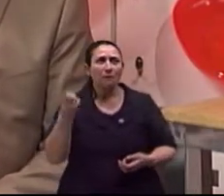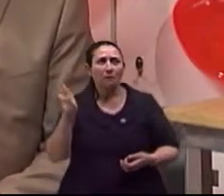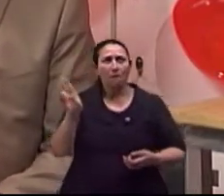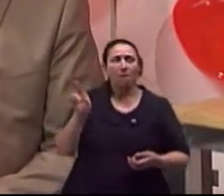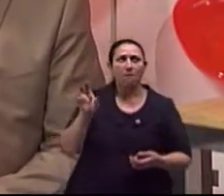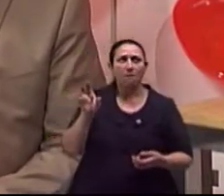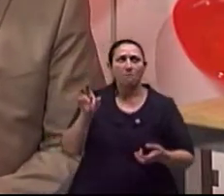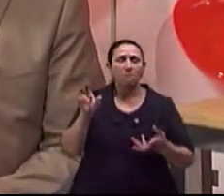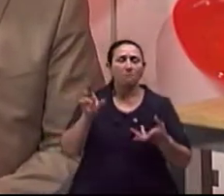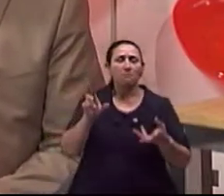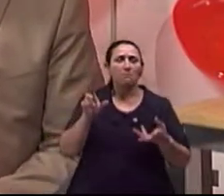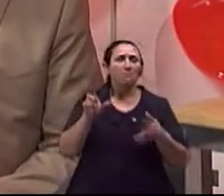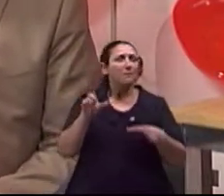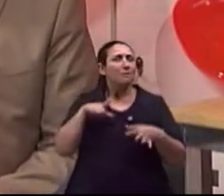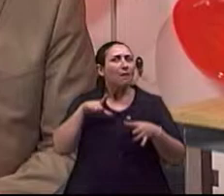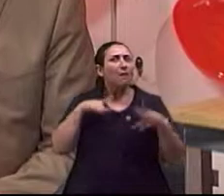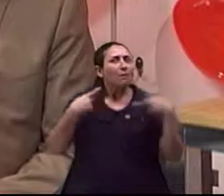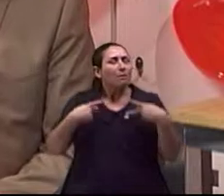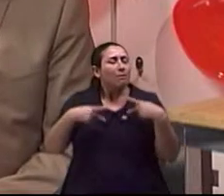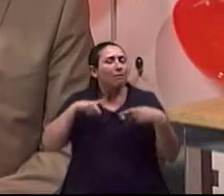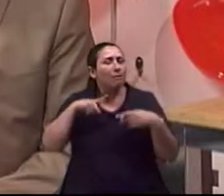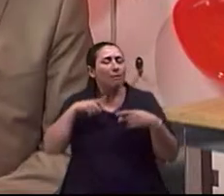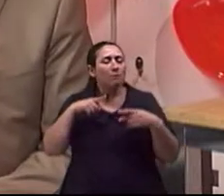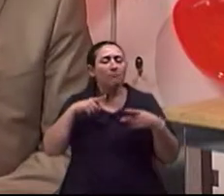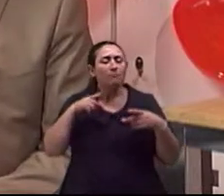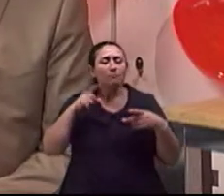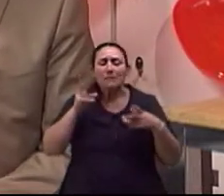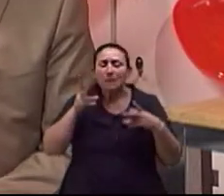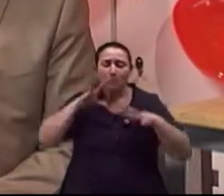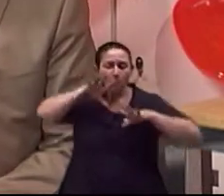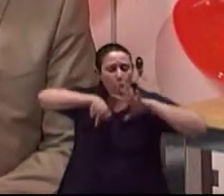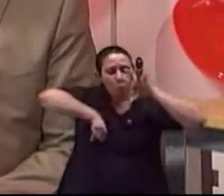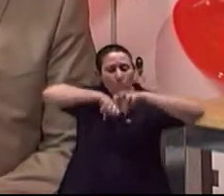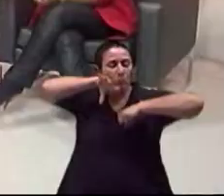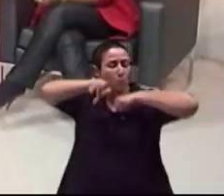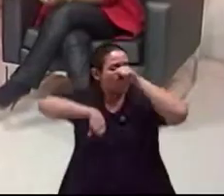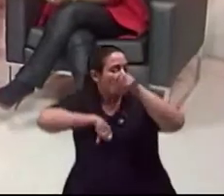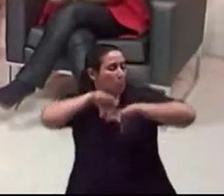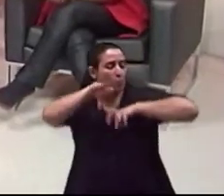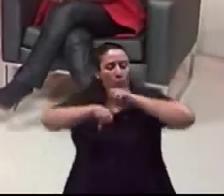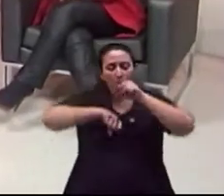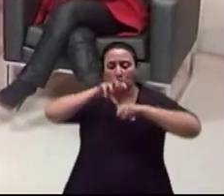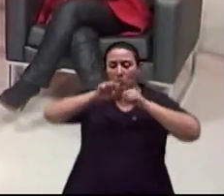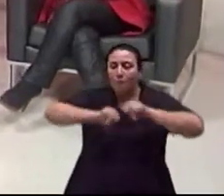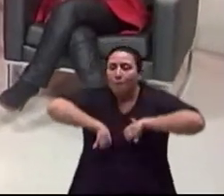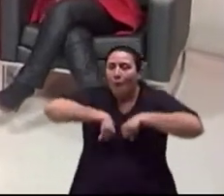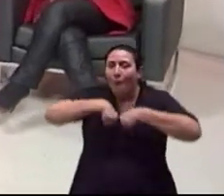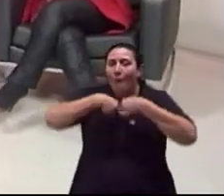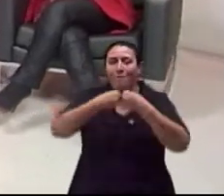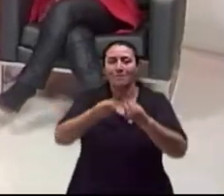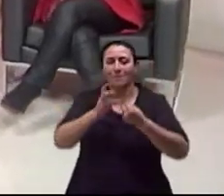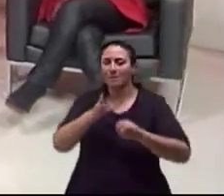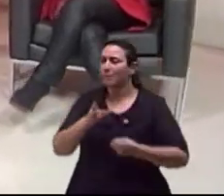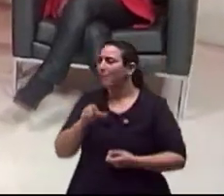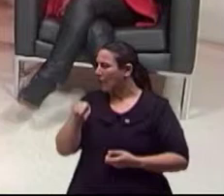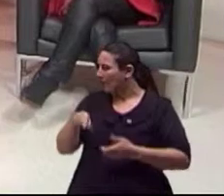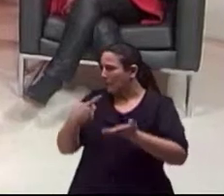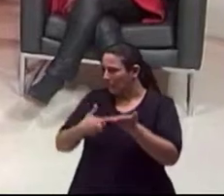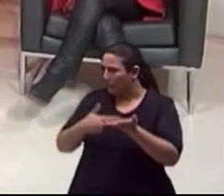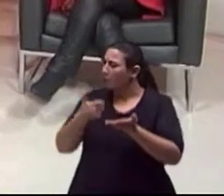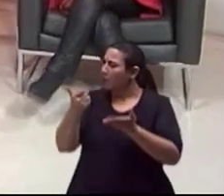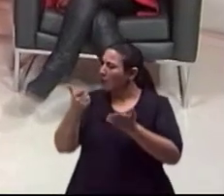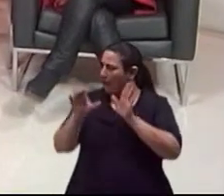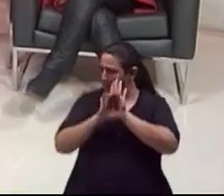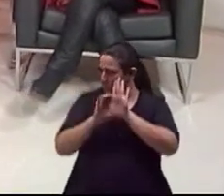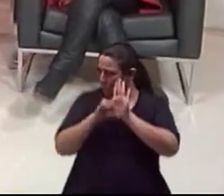claro que o ser humano transcende a si ou está sempre buscando isso de alguma forma uhum Claro O livro é em capítulos né Sim tu